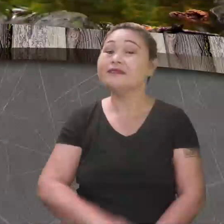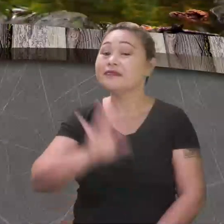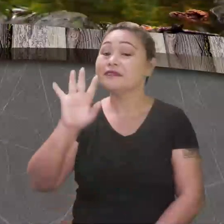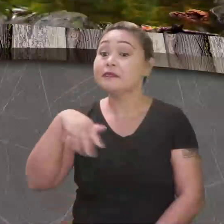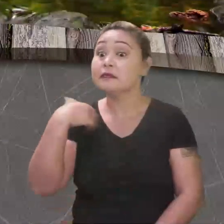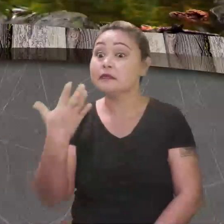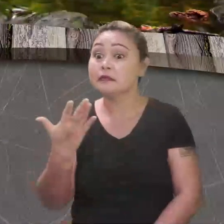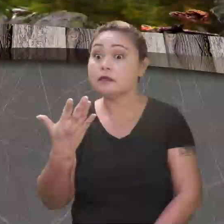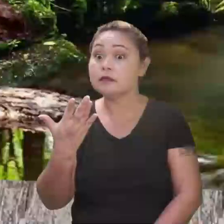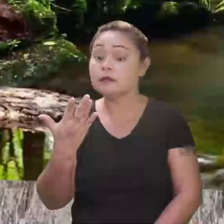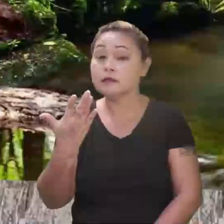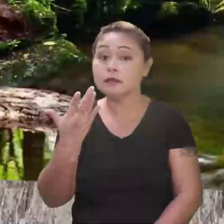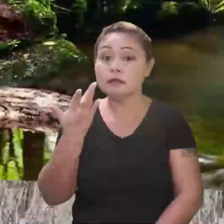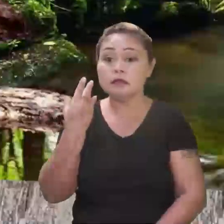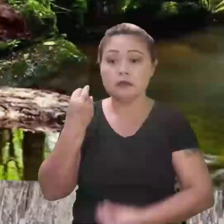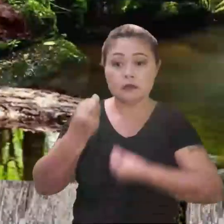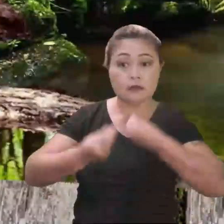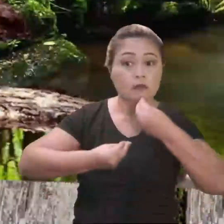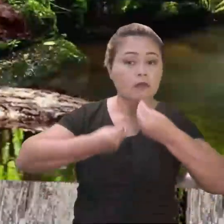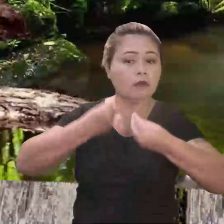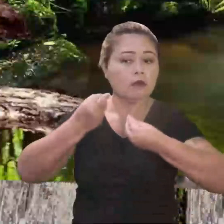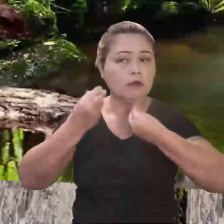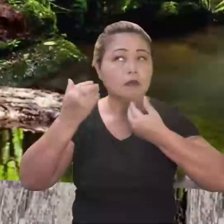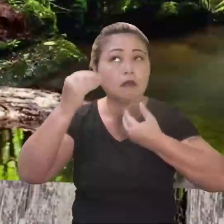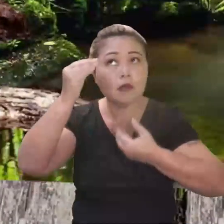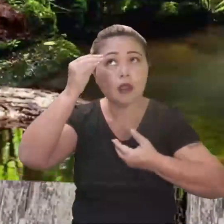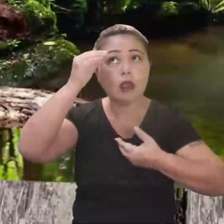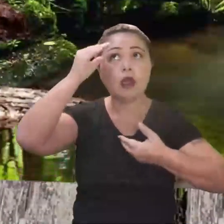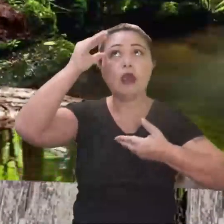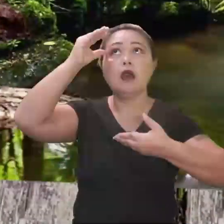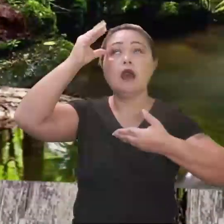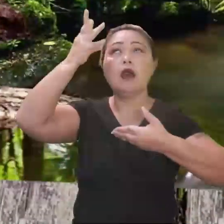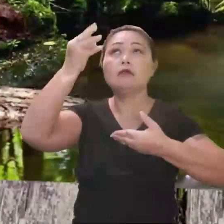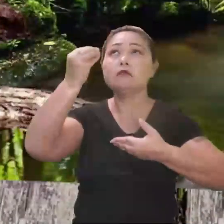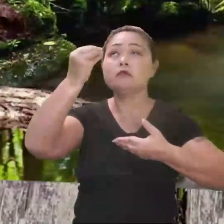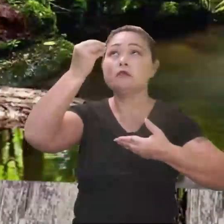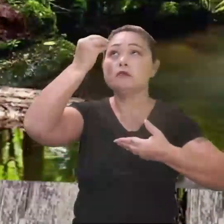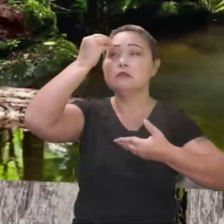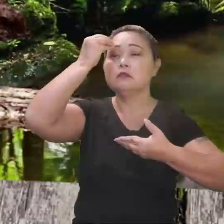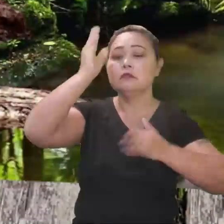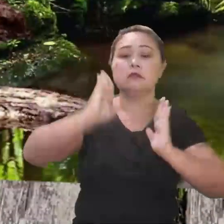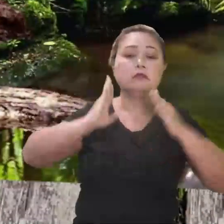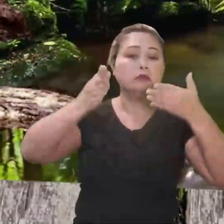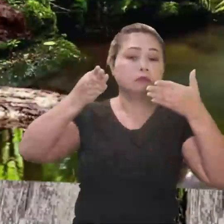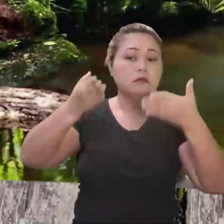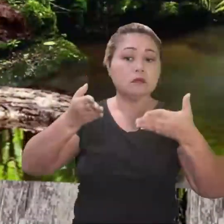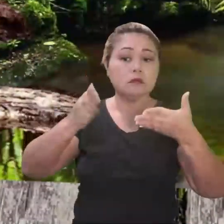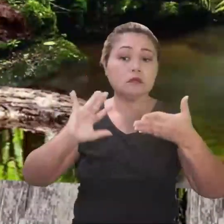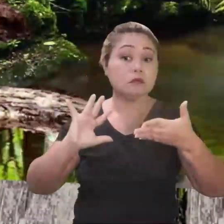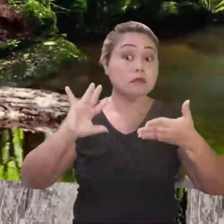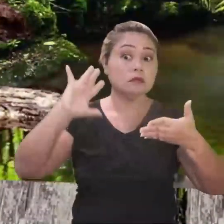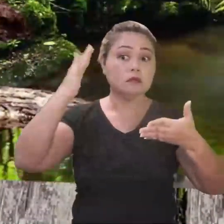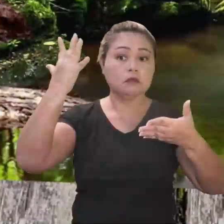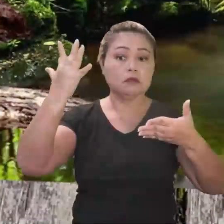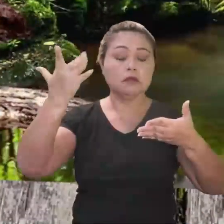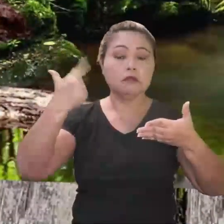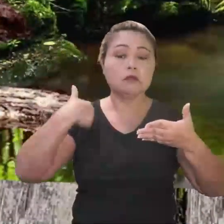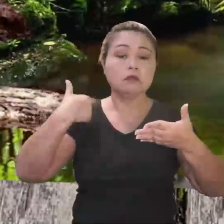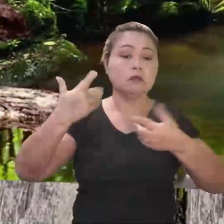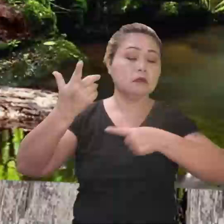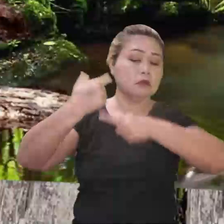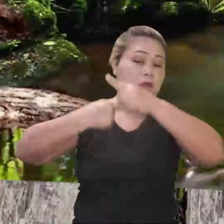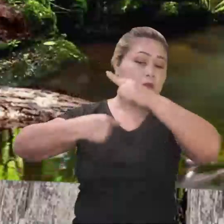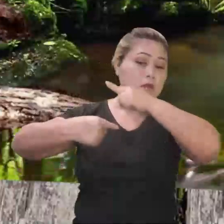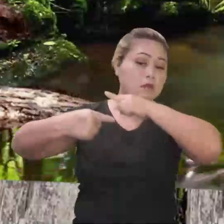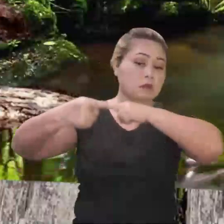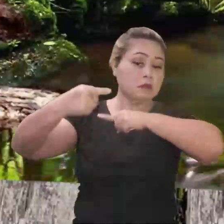Quando a gente vai construindo a compreensão, tá? De um determinado evento que